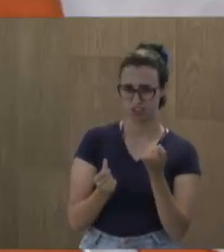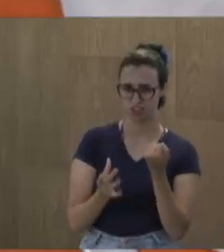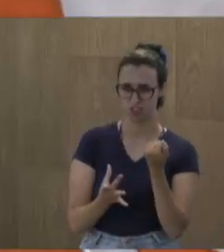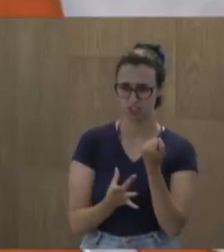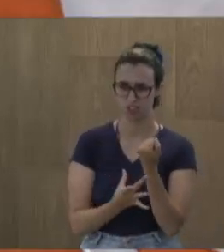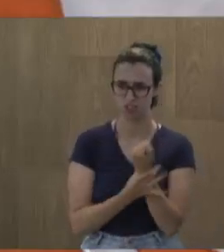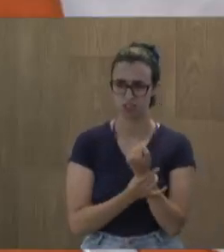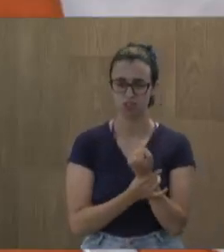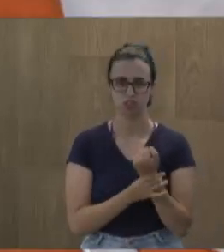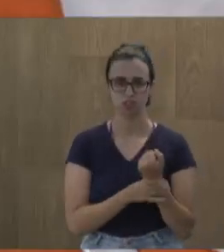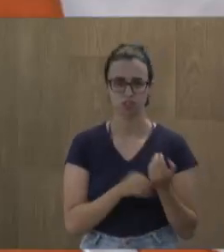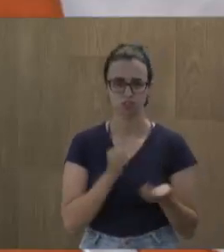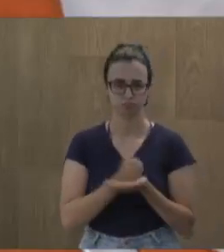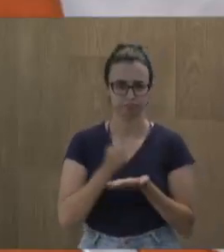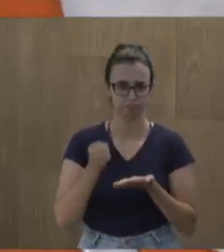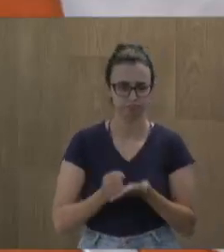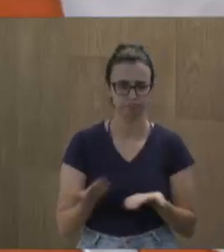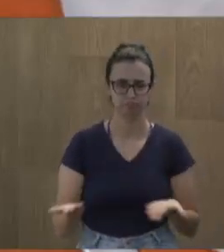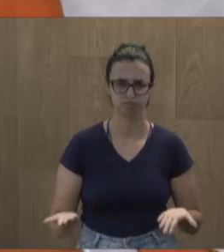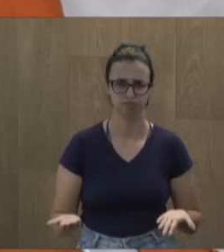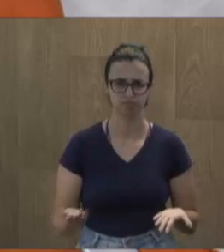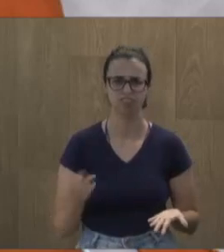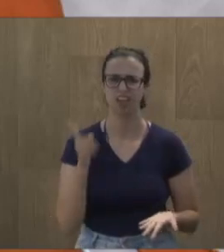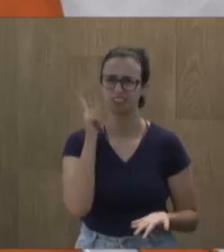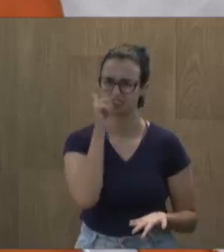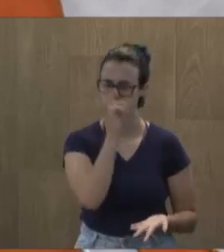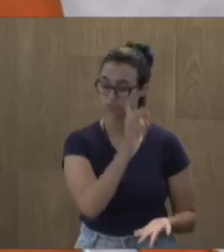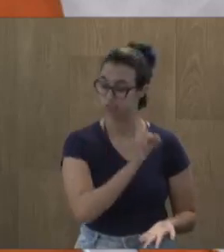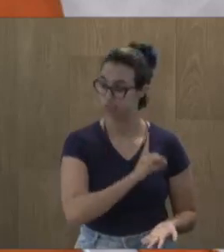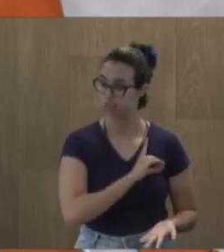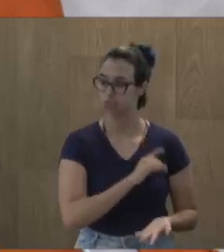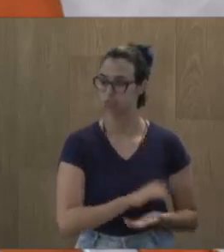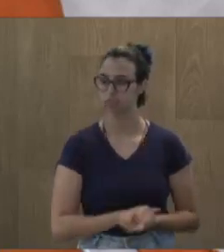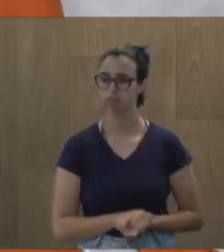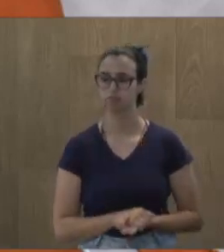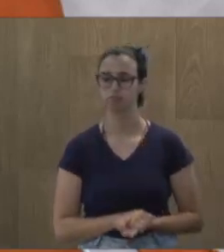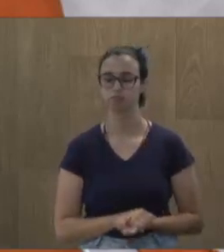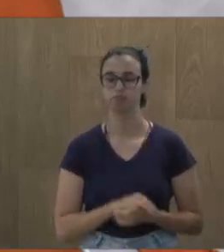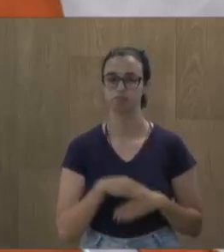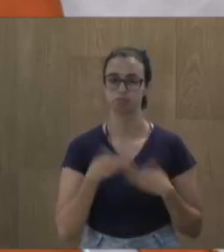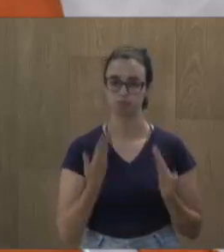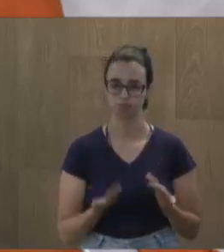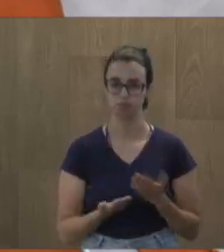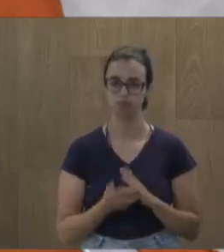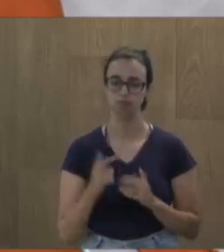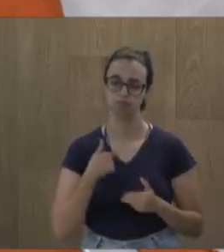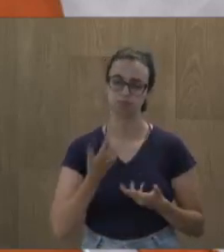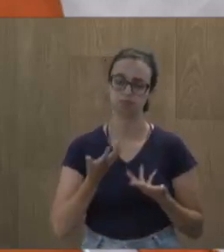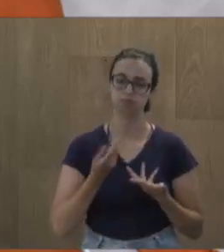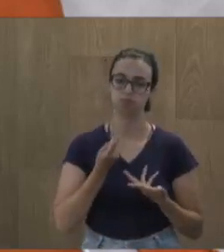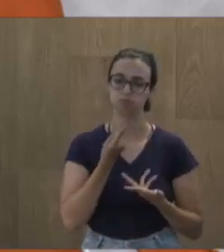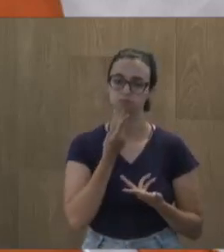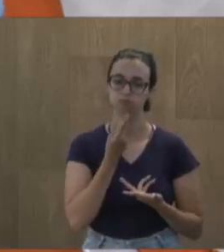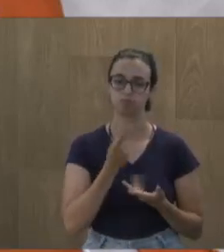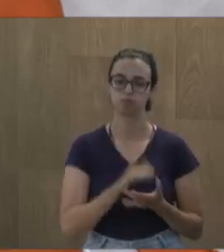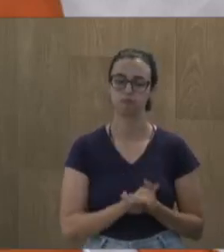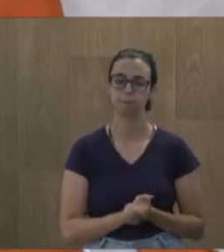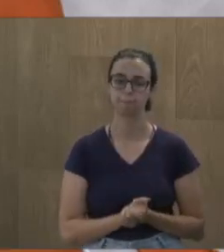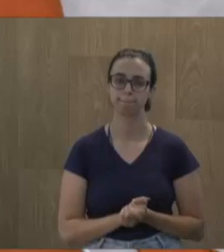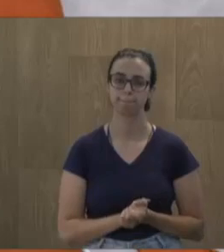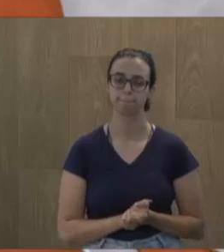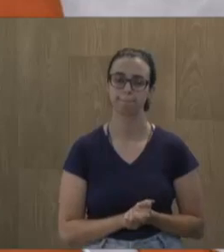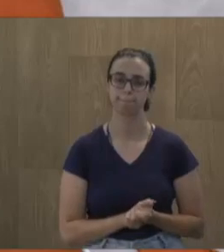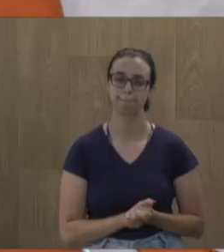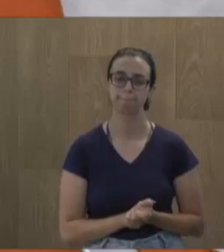segurança a população Tá difícil essa cidade Nossa tá difícil então gente eu gostaria para falar sobre a